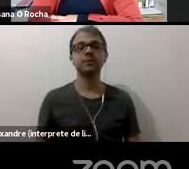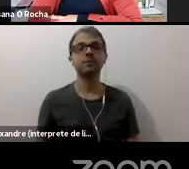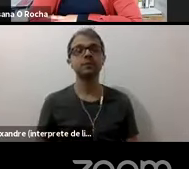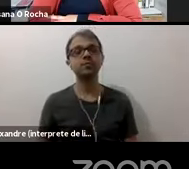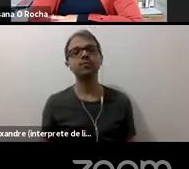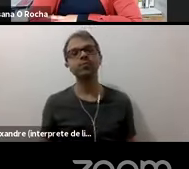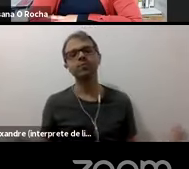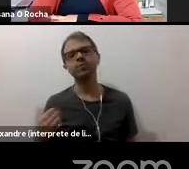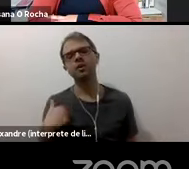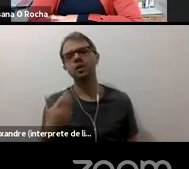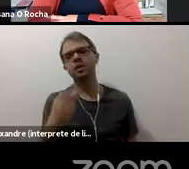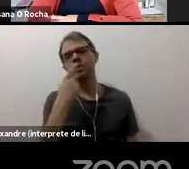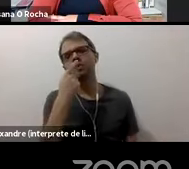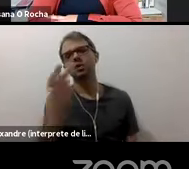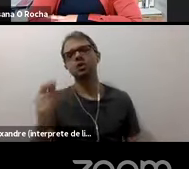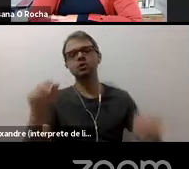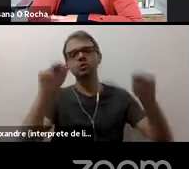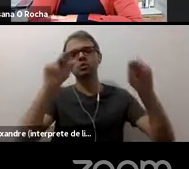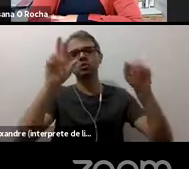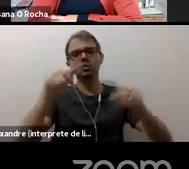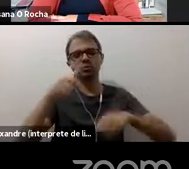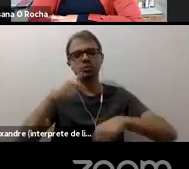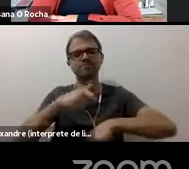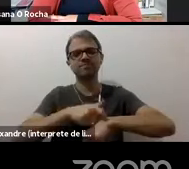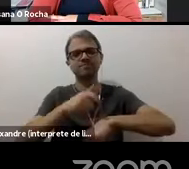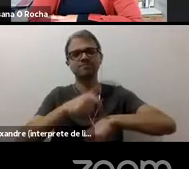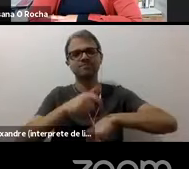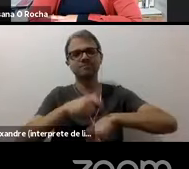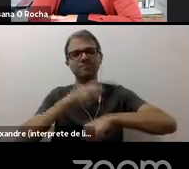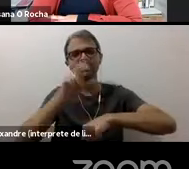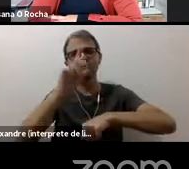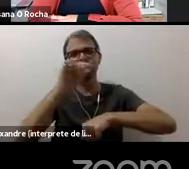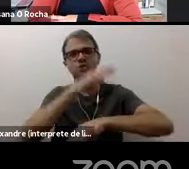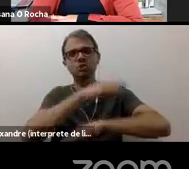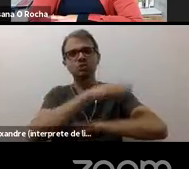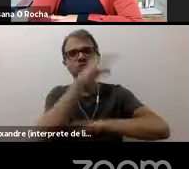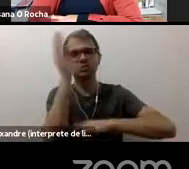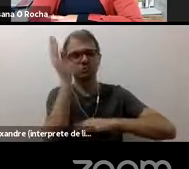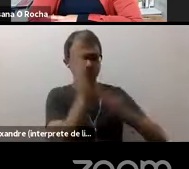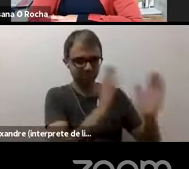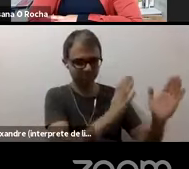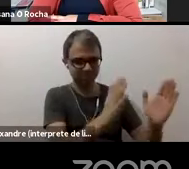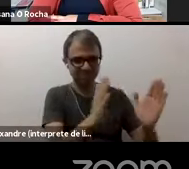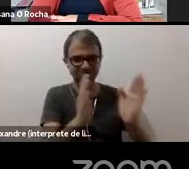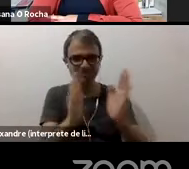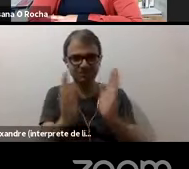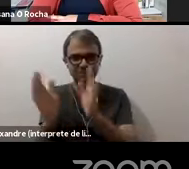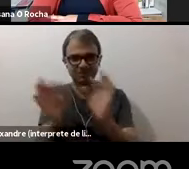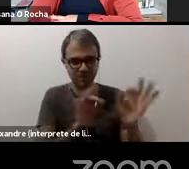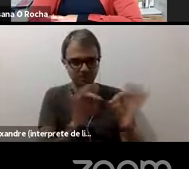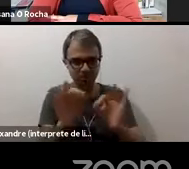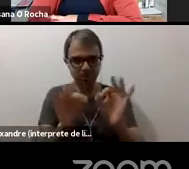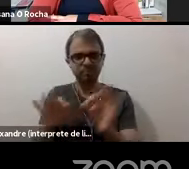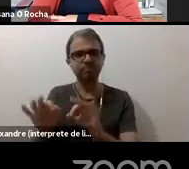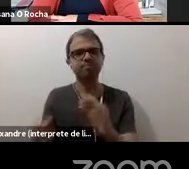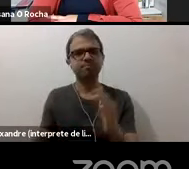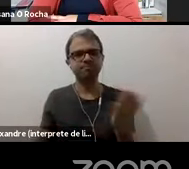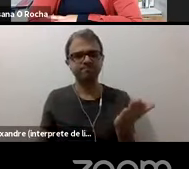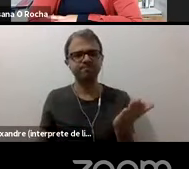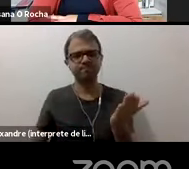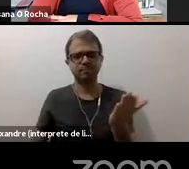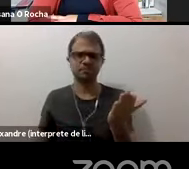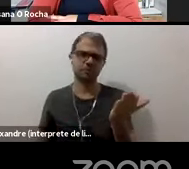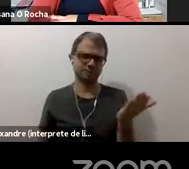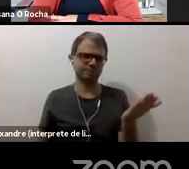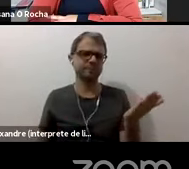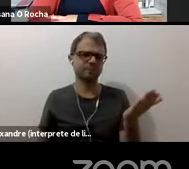da rotina, né? Como é que a gente consegue tudo isso que a gente está falando no dia a dia, nesse momento, né? Eu acho que com as crianças pequenas,